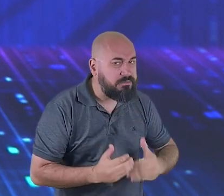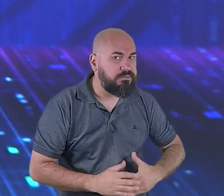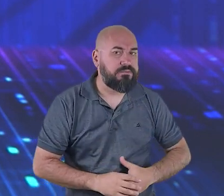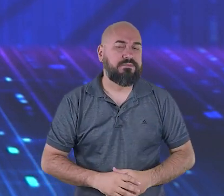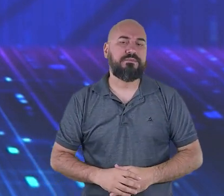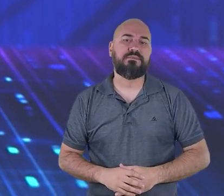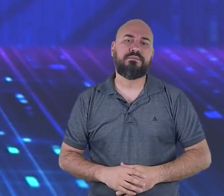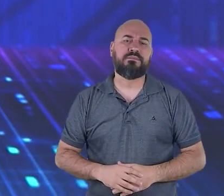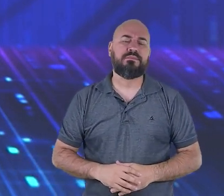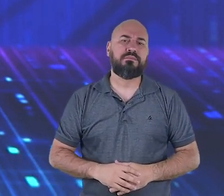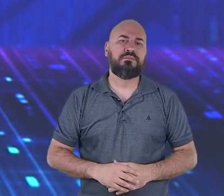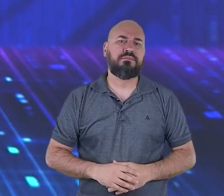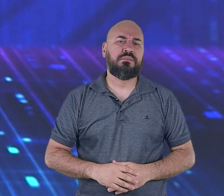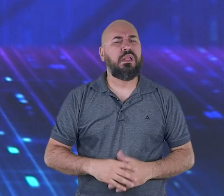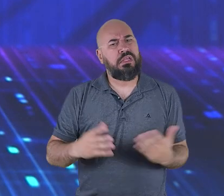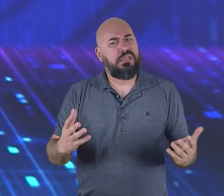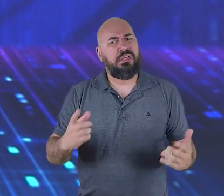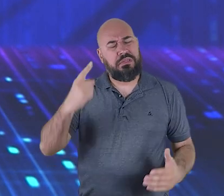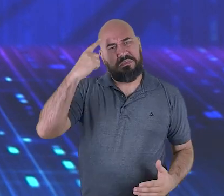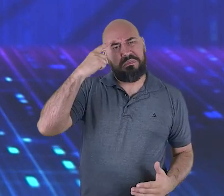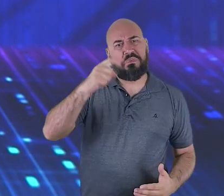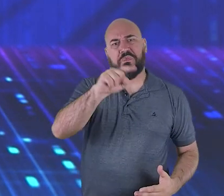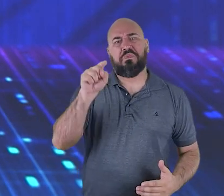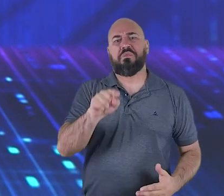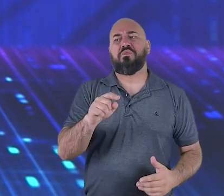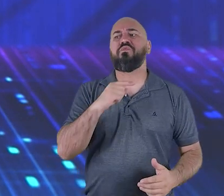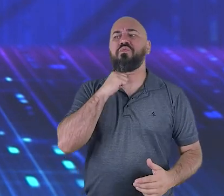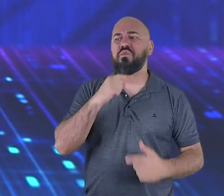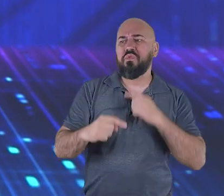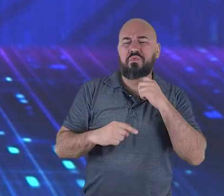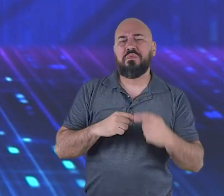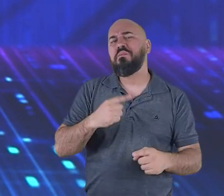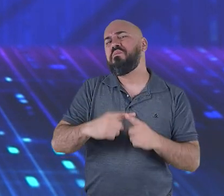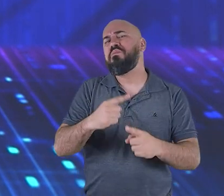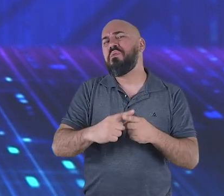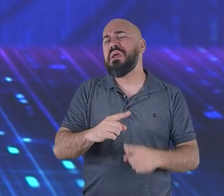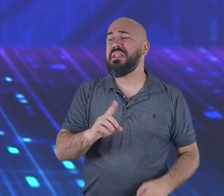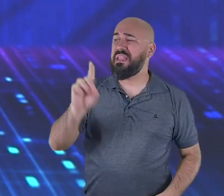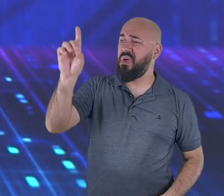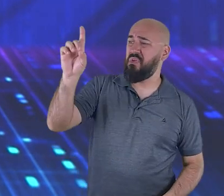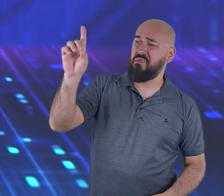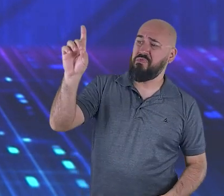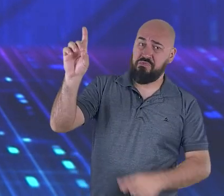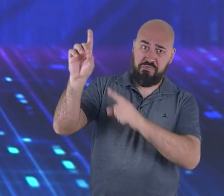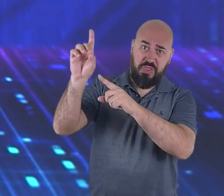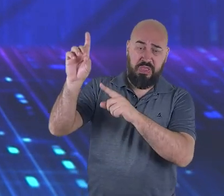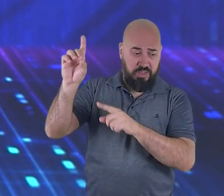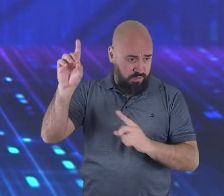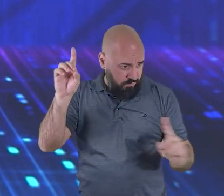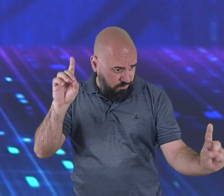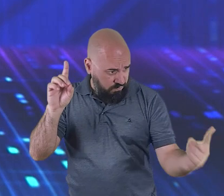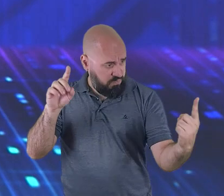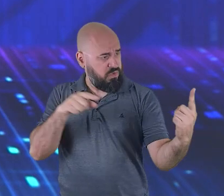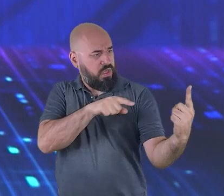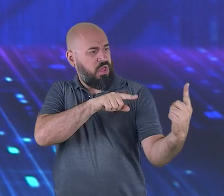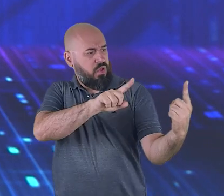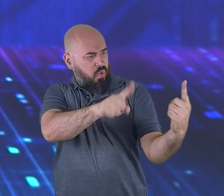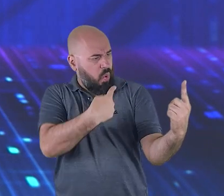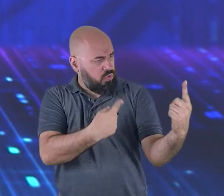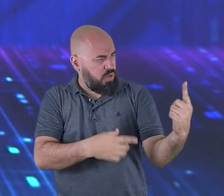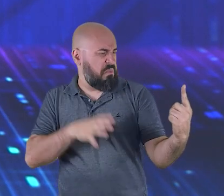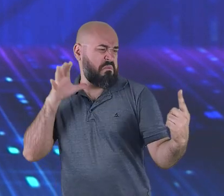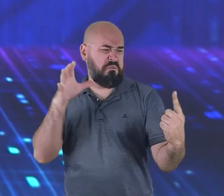Deus não destruiu Satanás imediatamente? Às vezes pensamos assim: o mal tem que ser cortado pela raiz. Pois